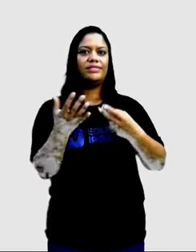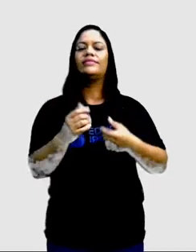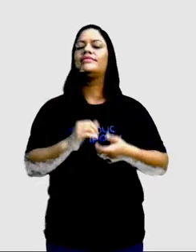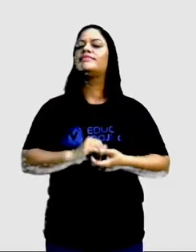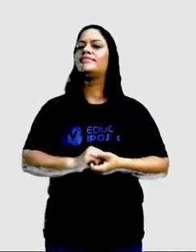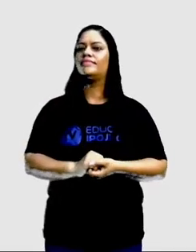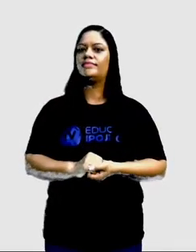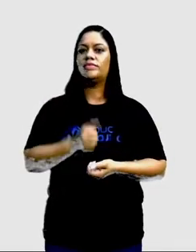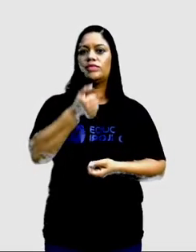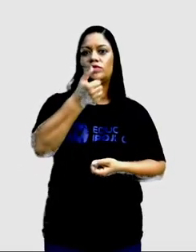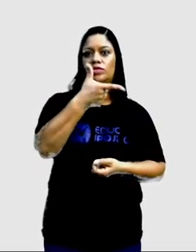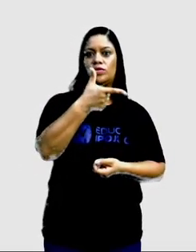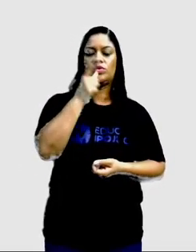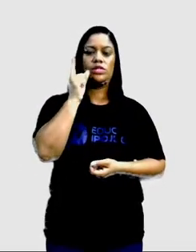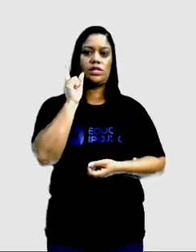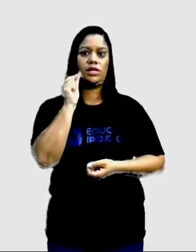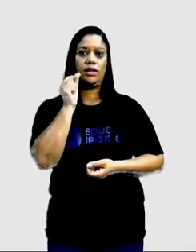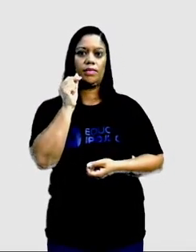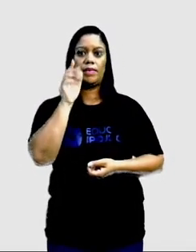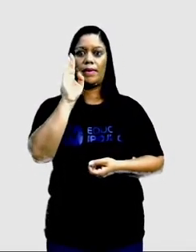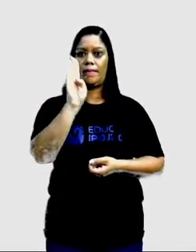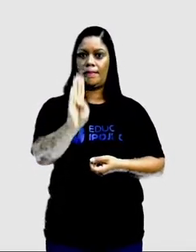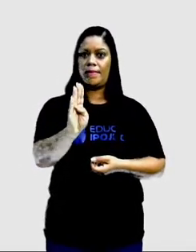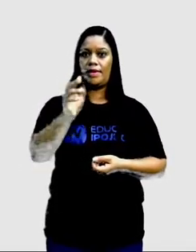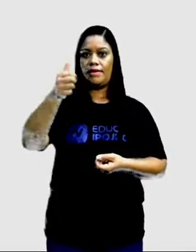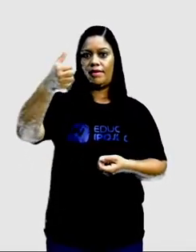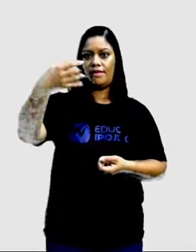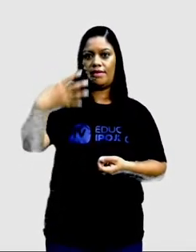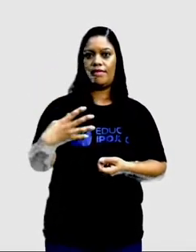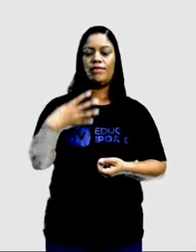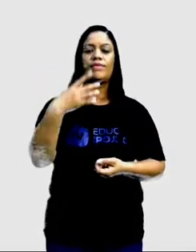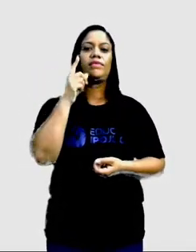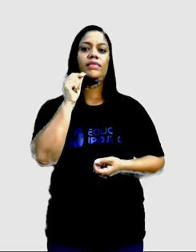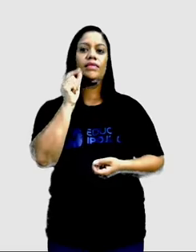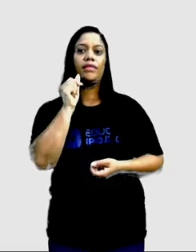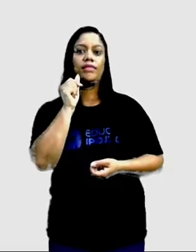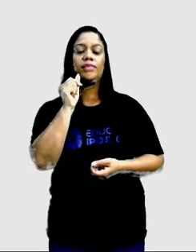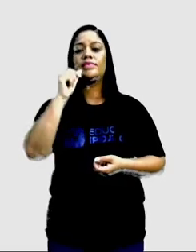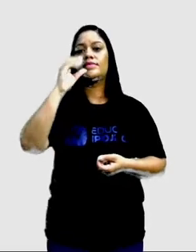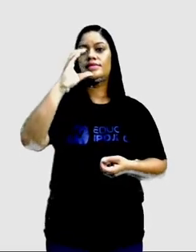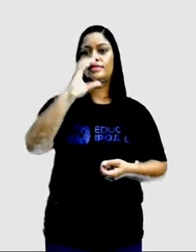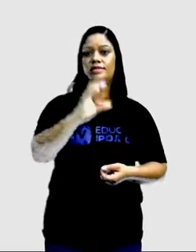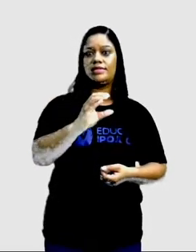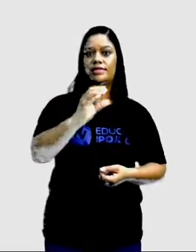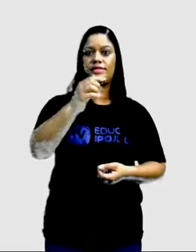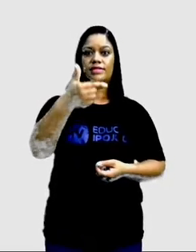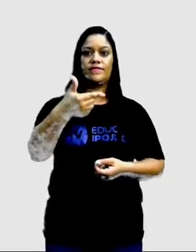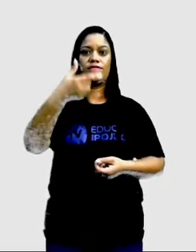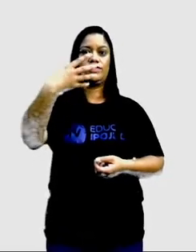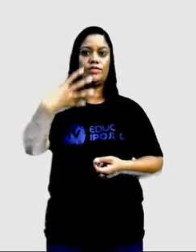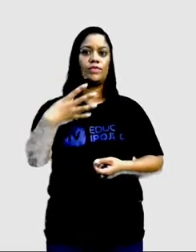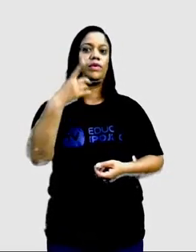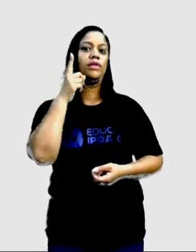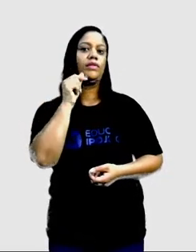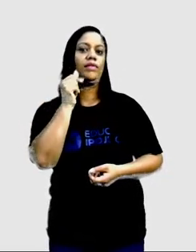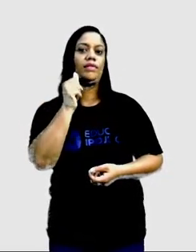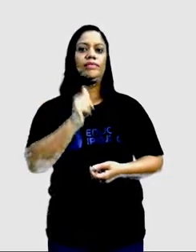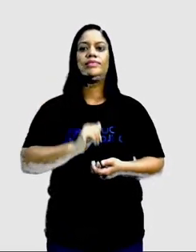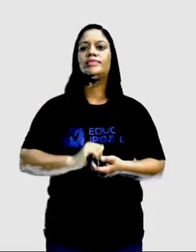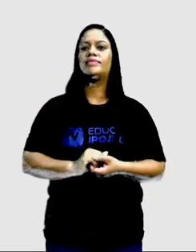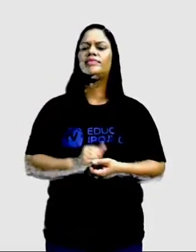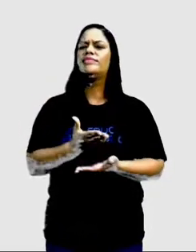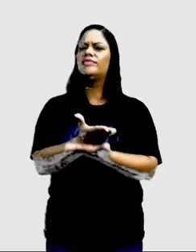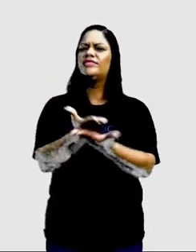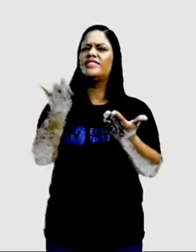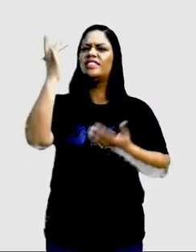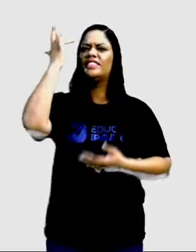A, 12 lápis. B, 14 lápis. C, 24 lápis. O que